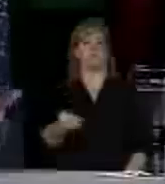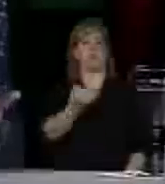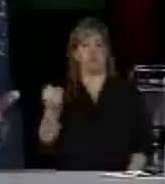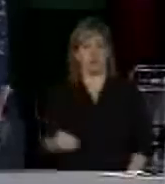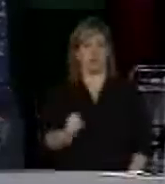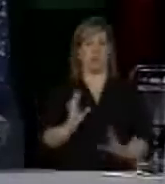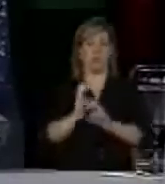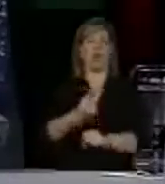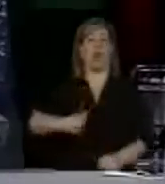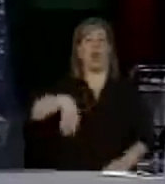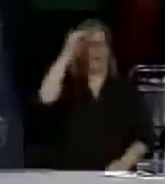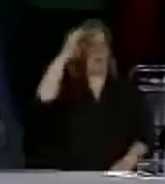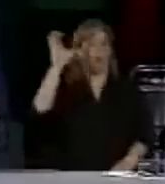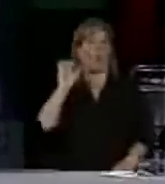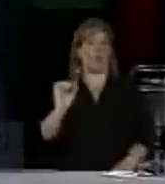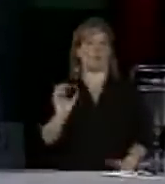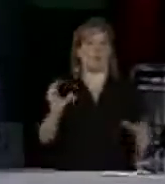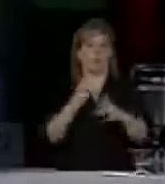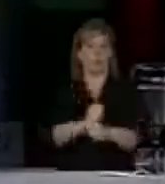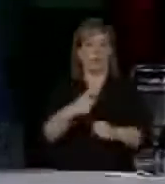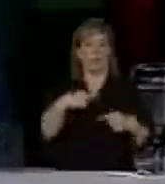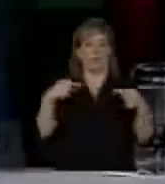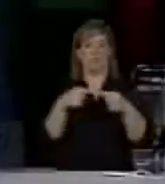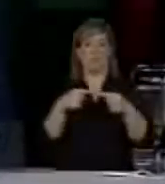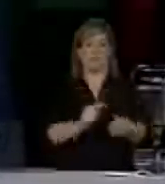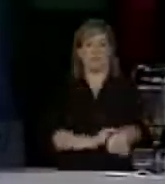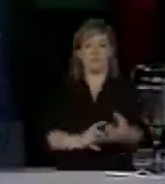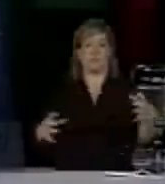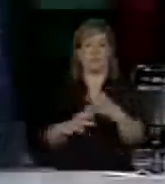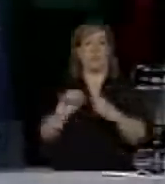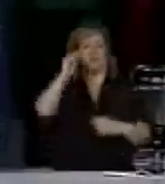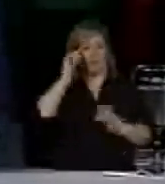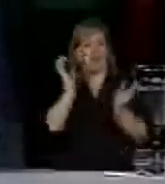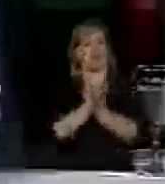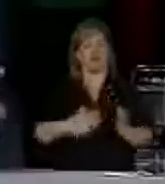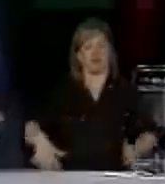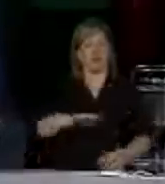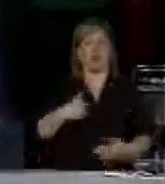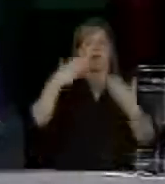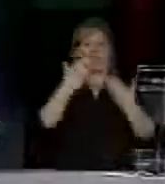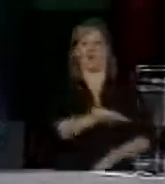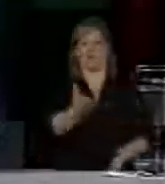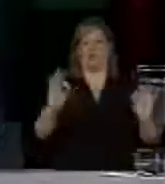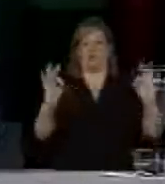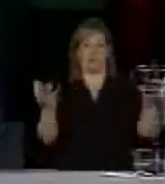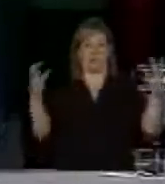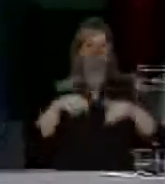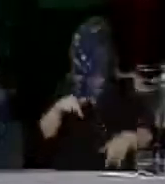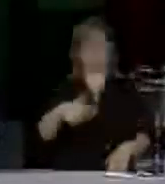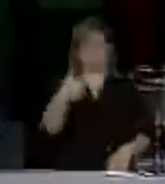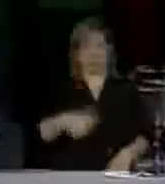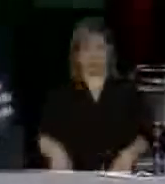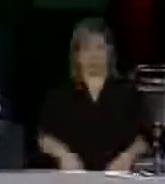formação de nossas culturas Agradeço a todos mais uma vez a presença e